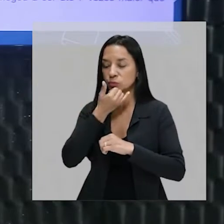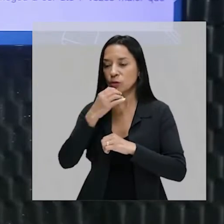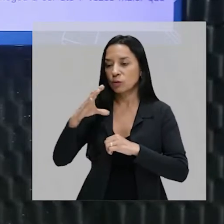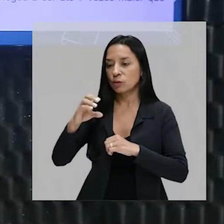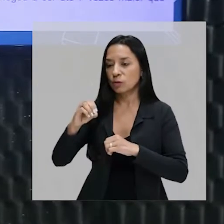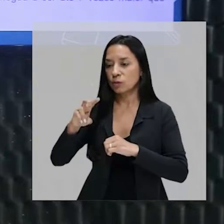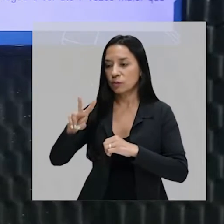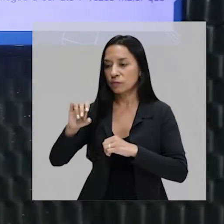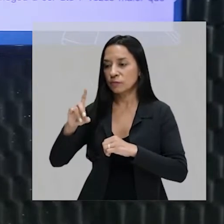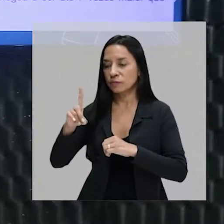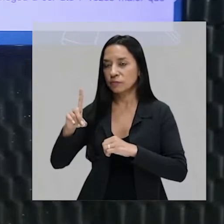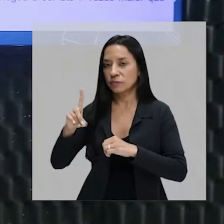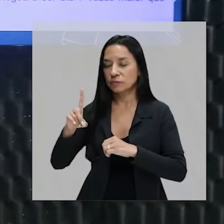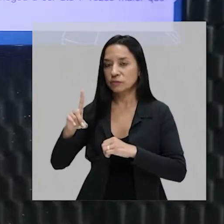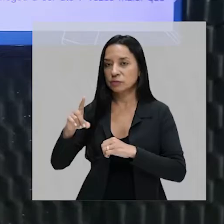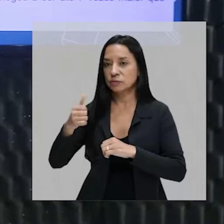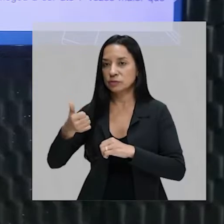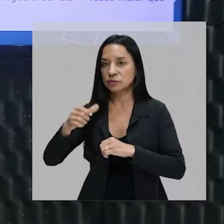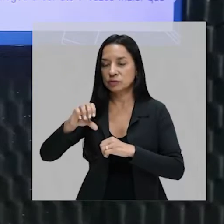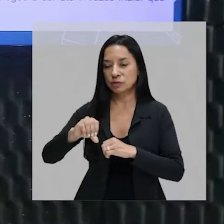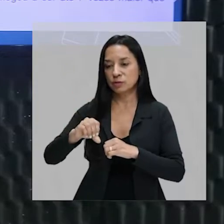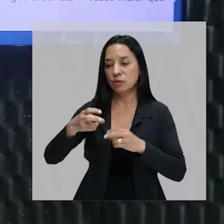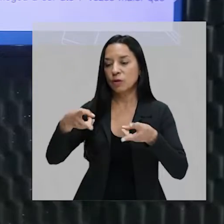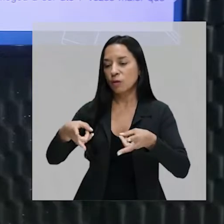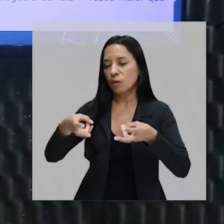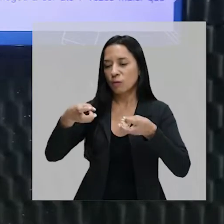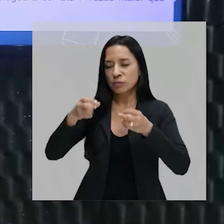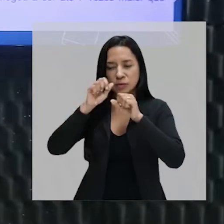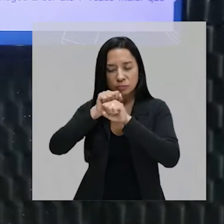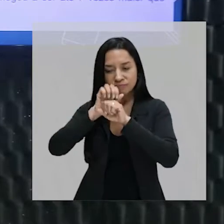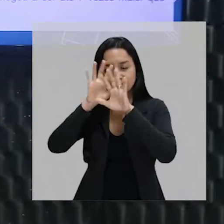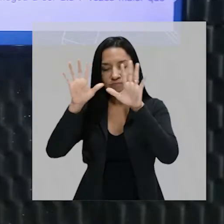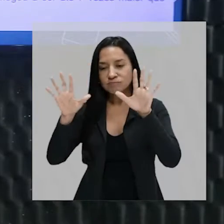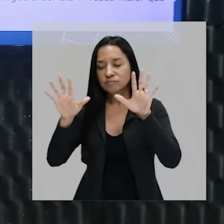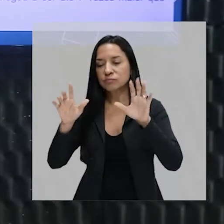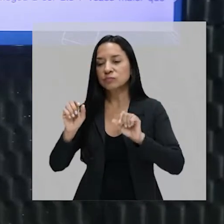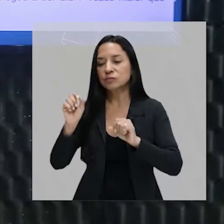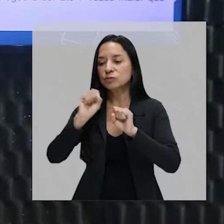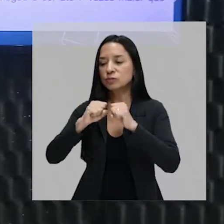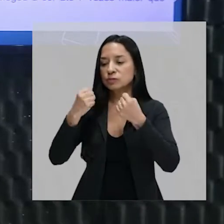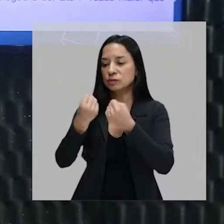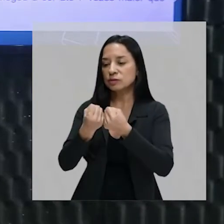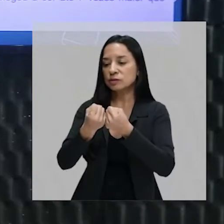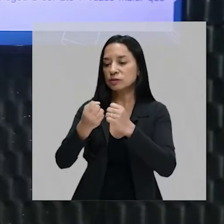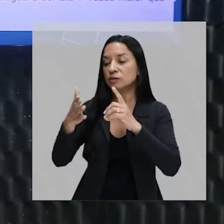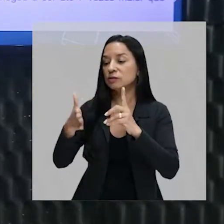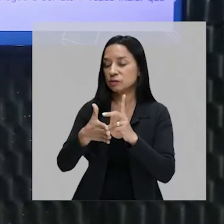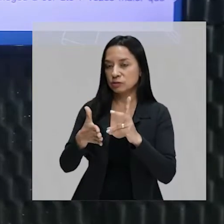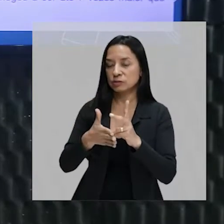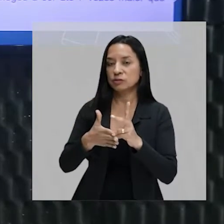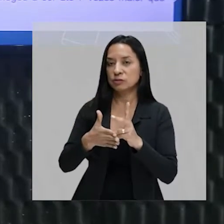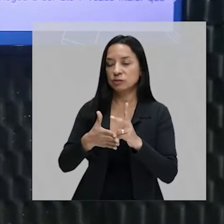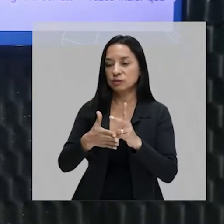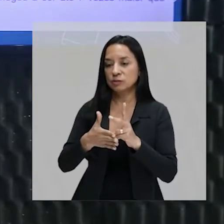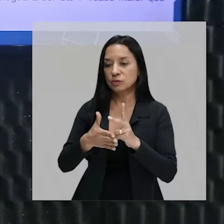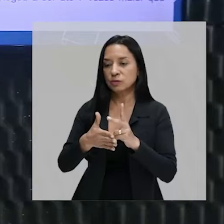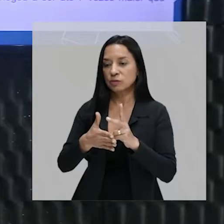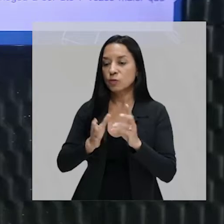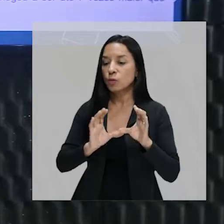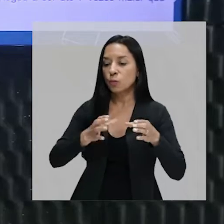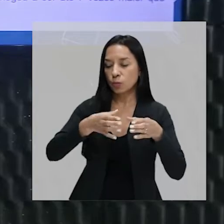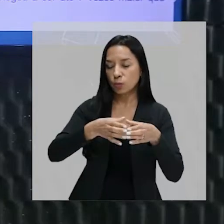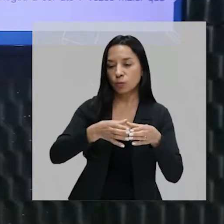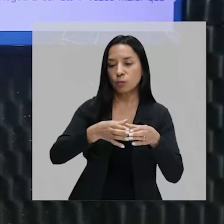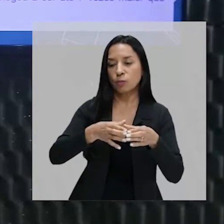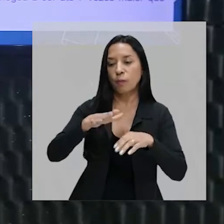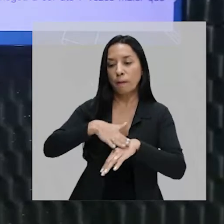à por exemplo a gente observa claramente que essa sociedade indígenas elas foram setores